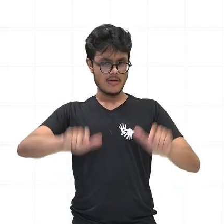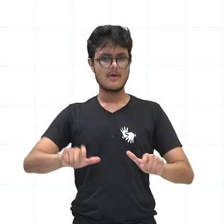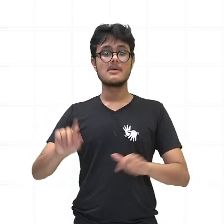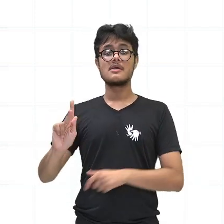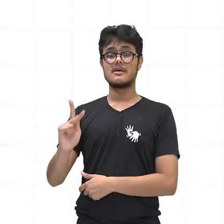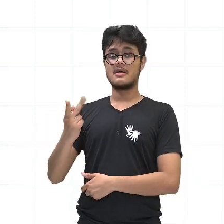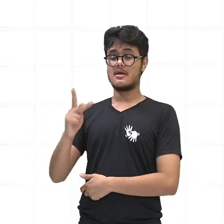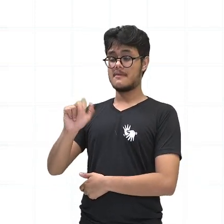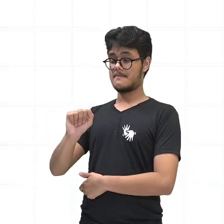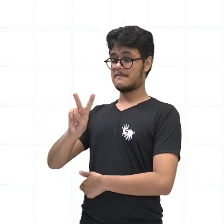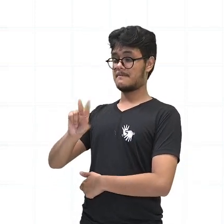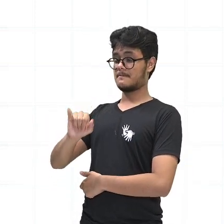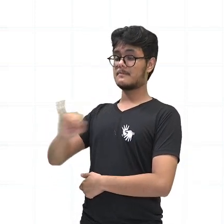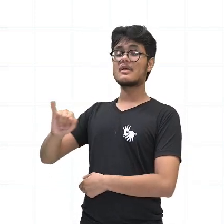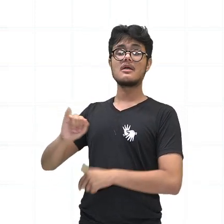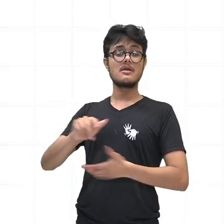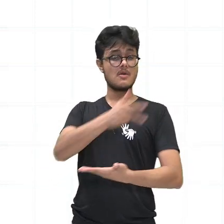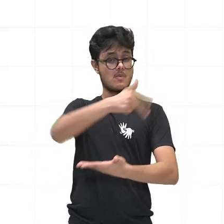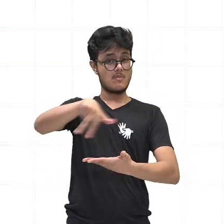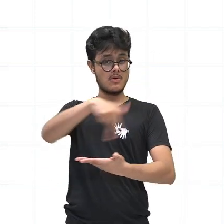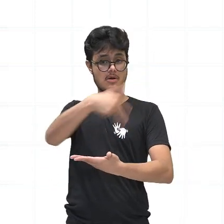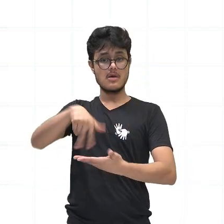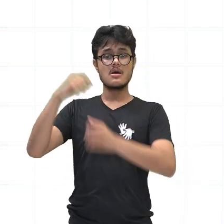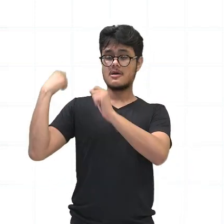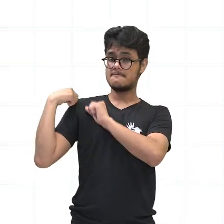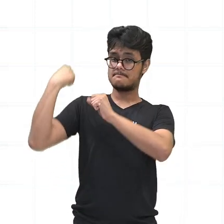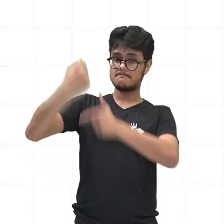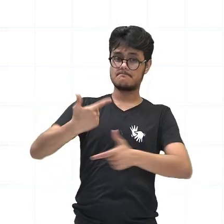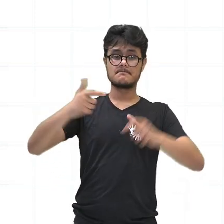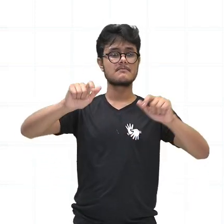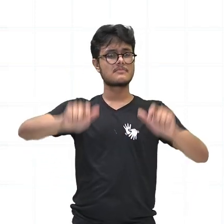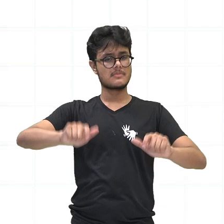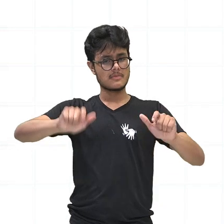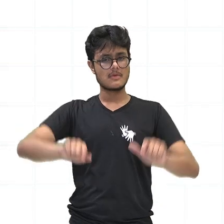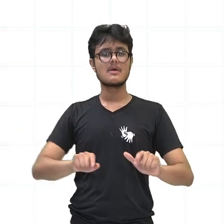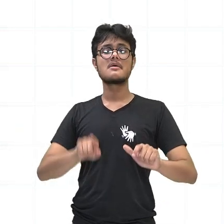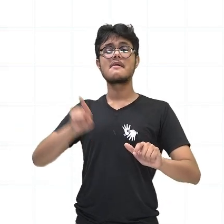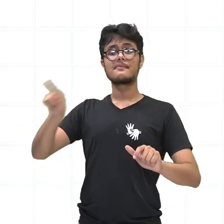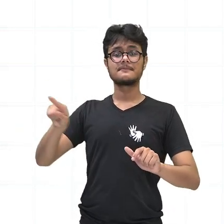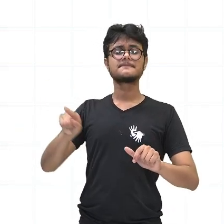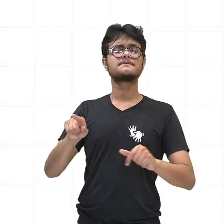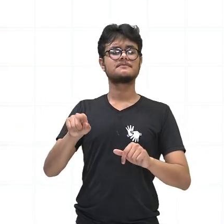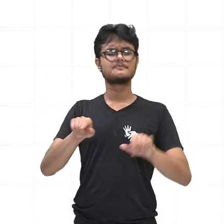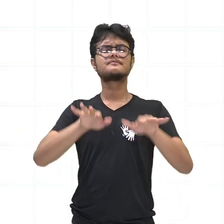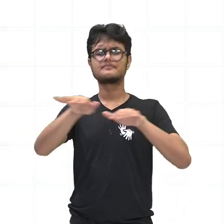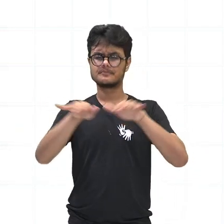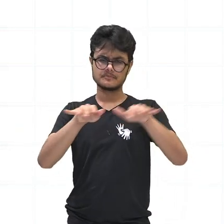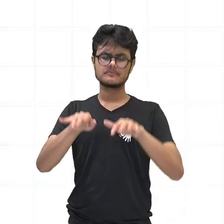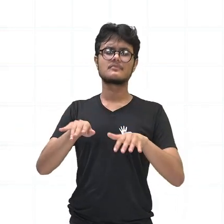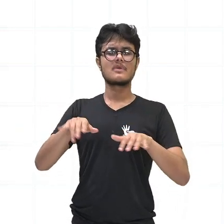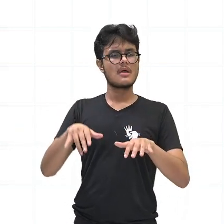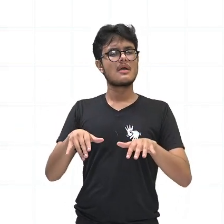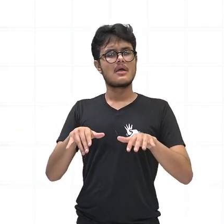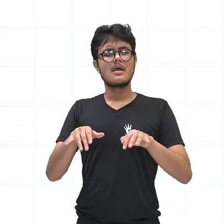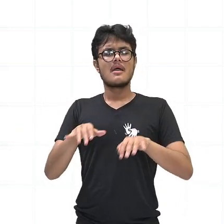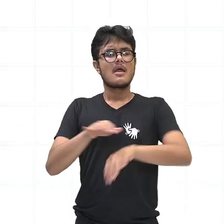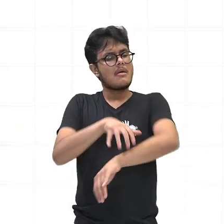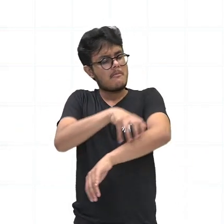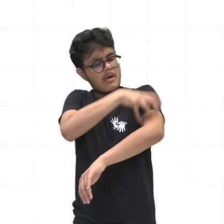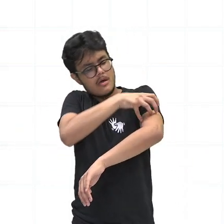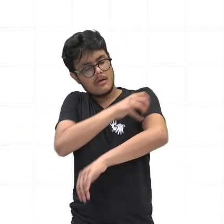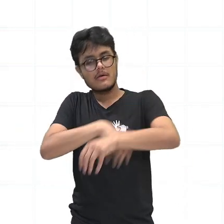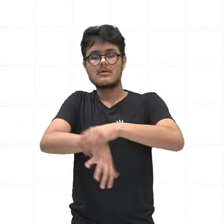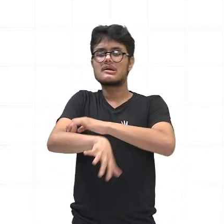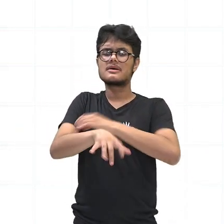forma de dança tradicional polinésia que combina movimento de mãos, braços e pés com